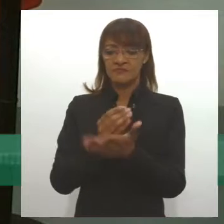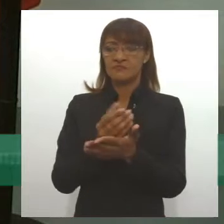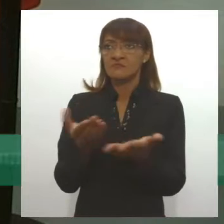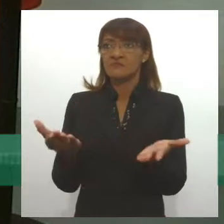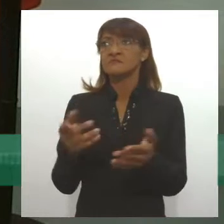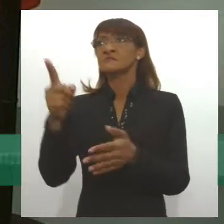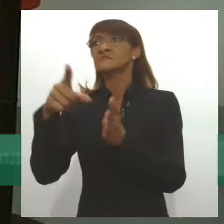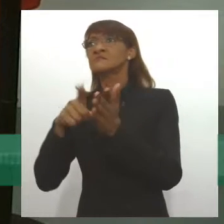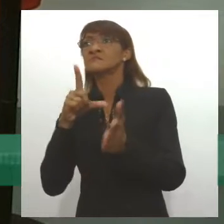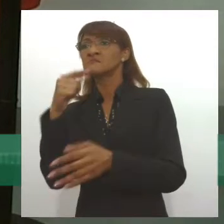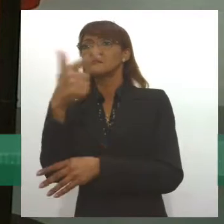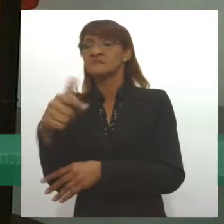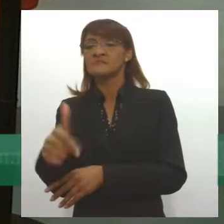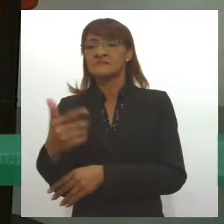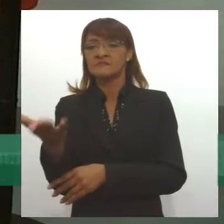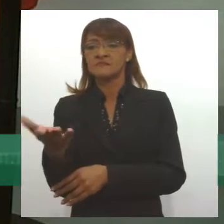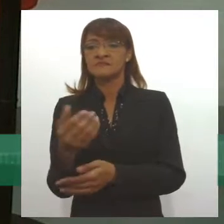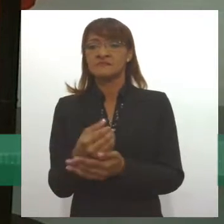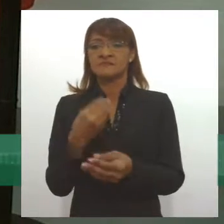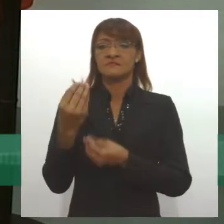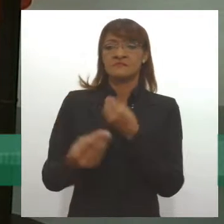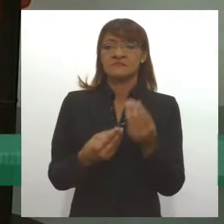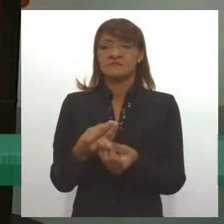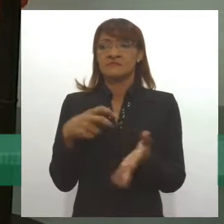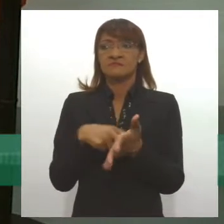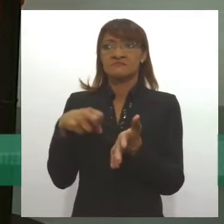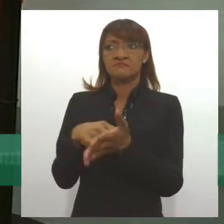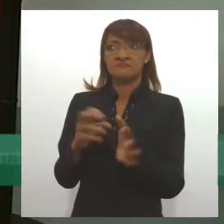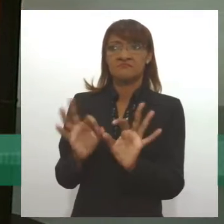esses mecanismos que punissem, né?